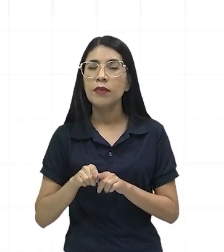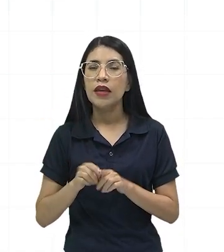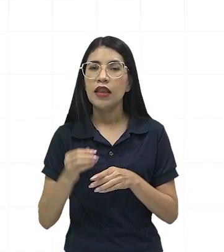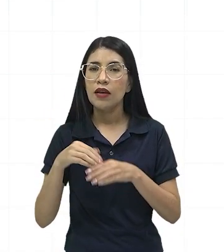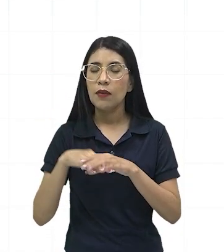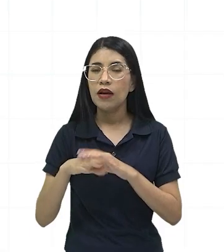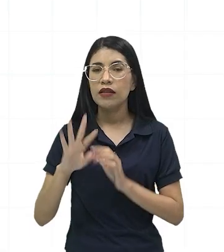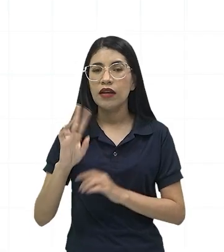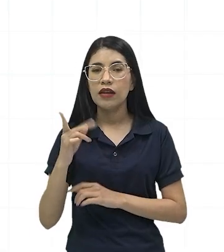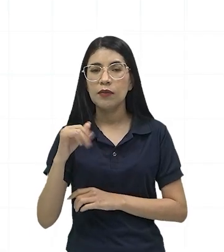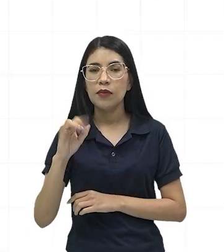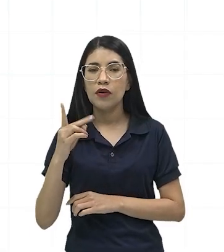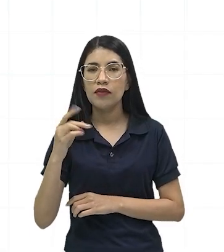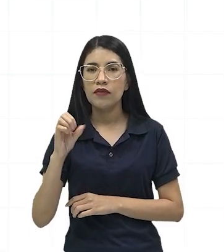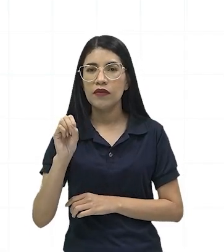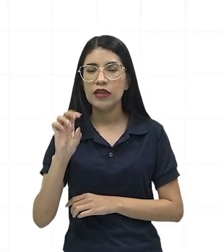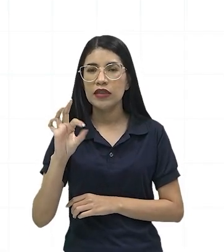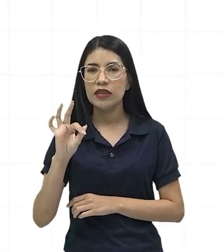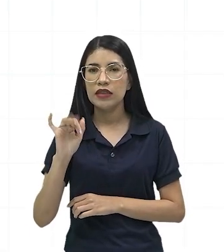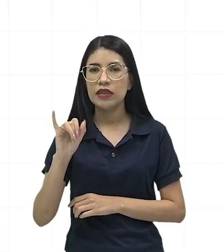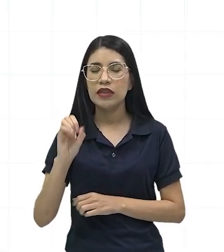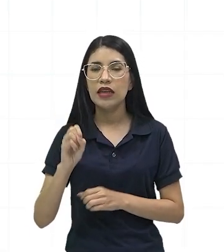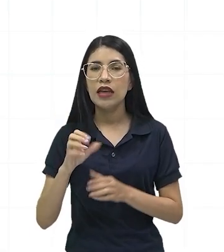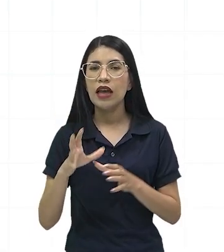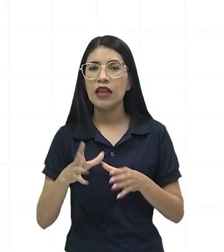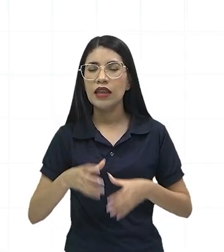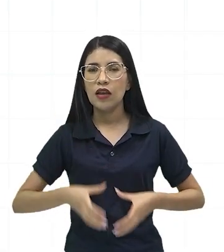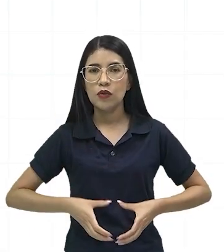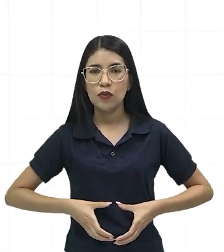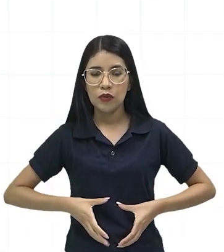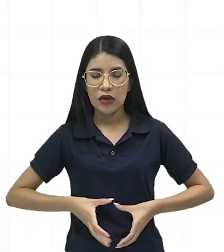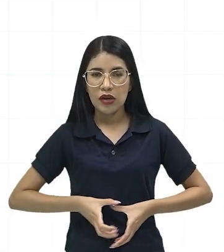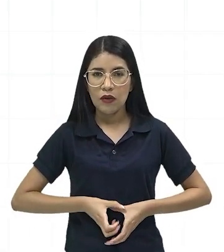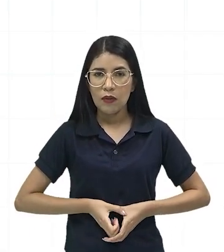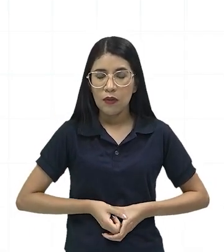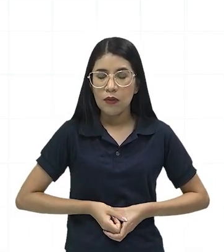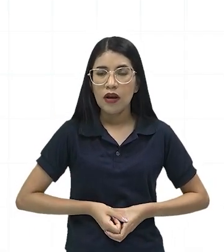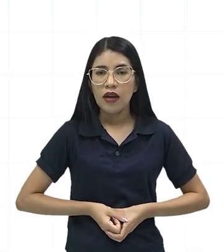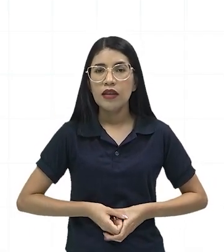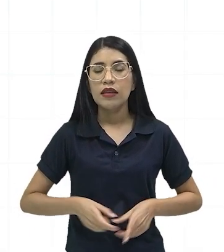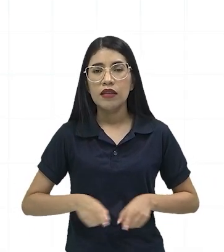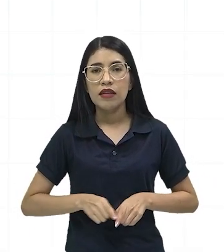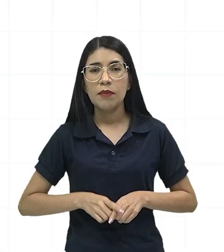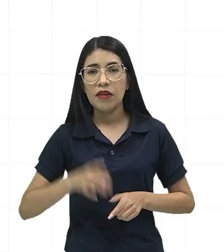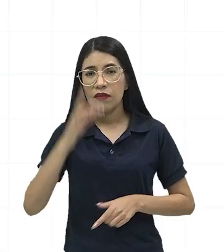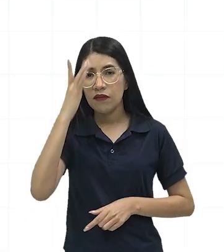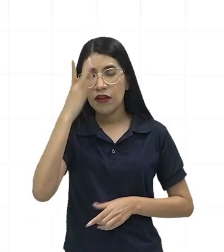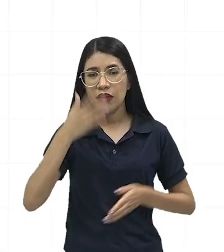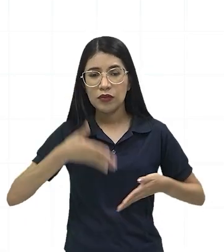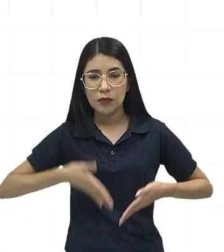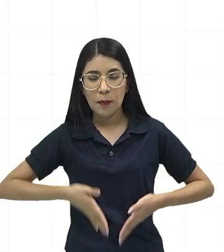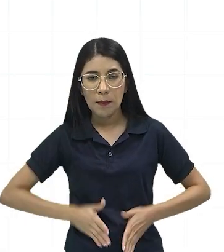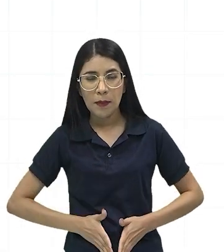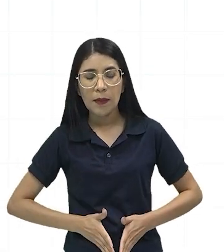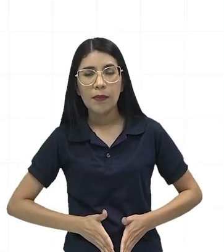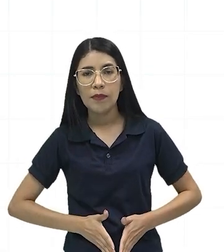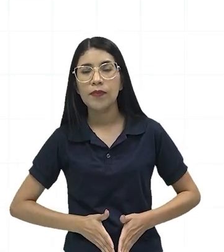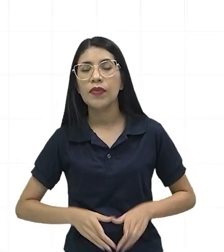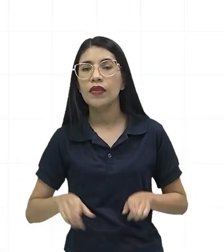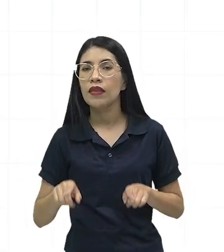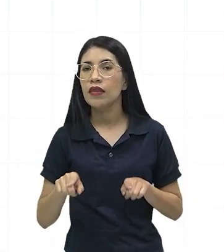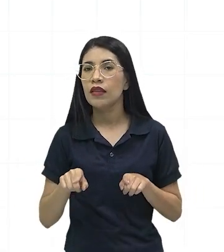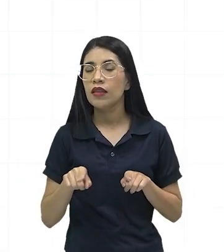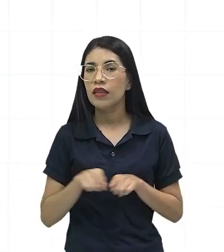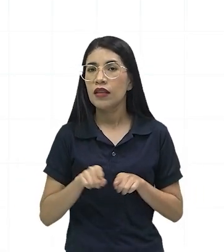esse hormônio ele está relacionado com a contração da musculatura do útero, facilita na hora do parto